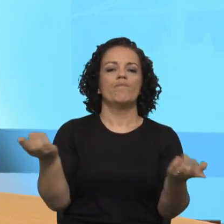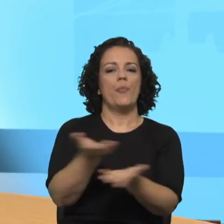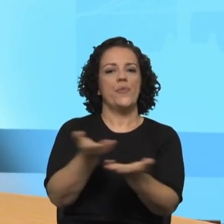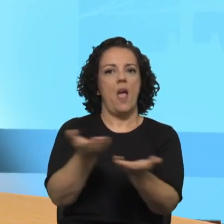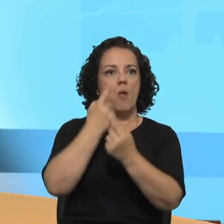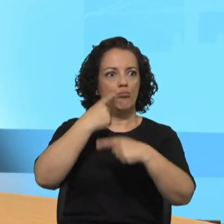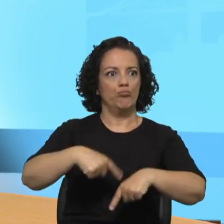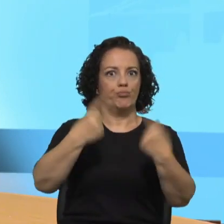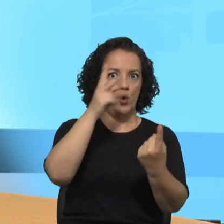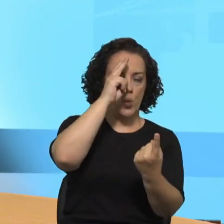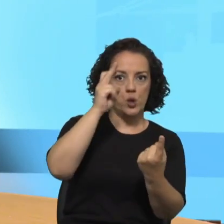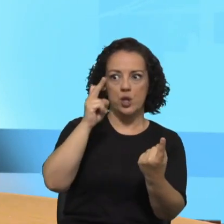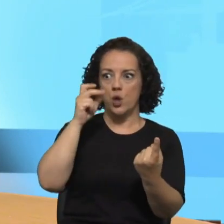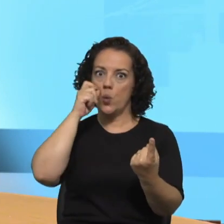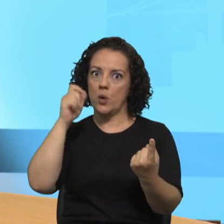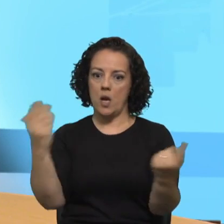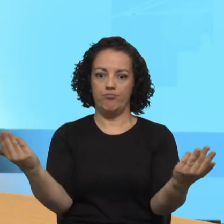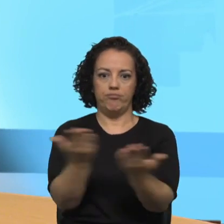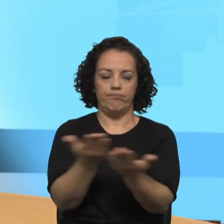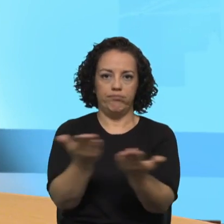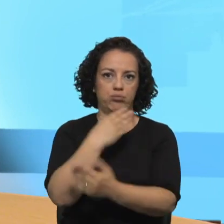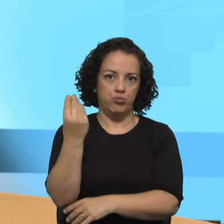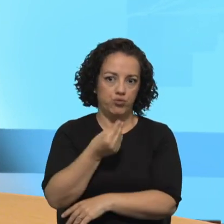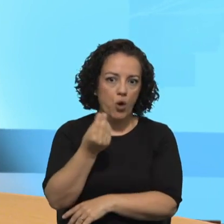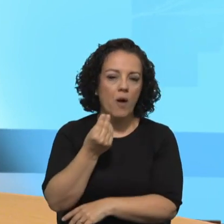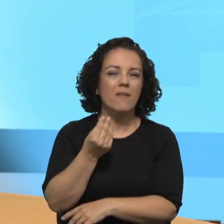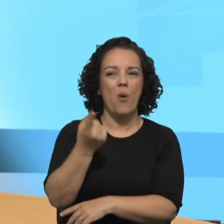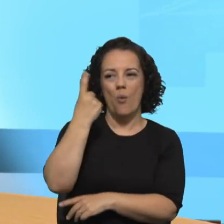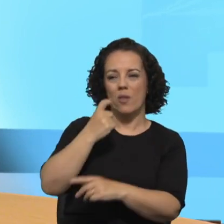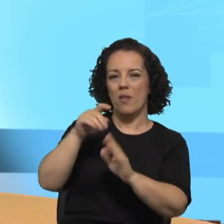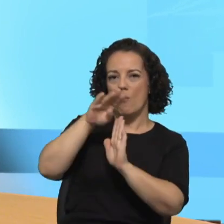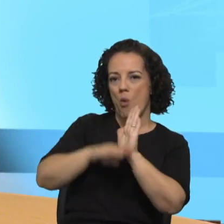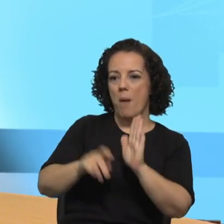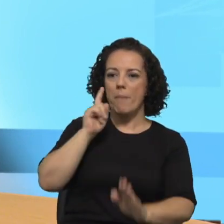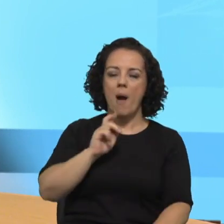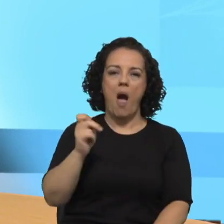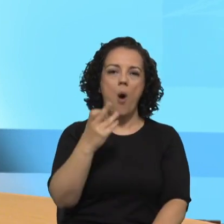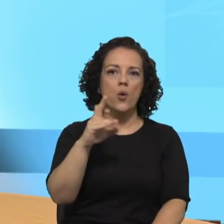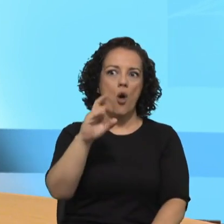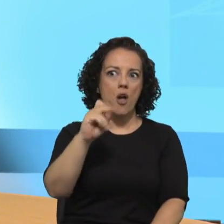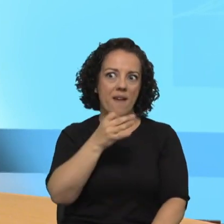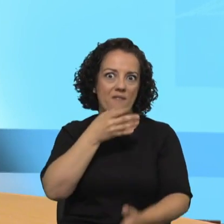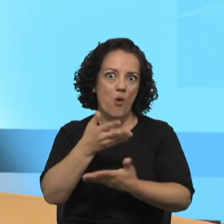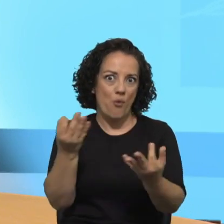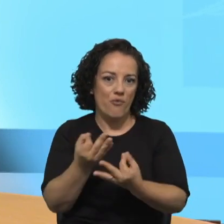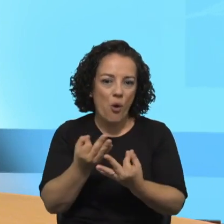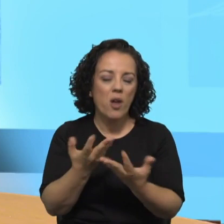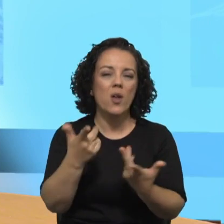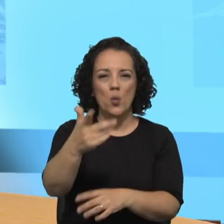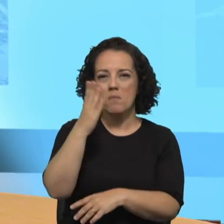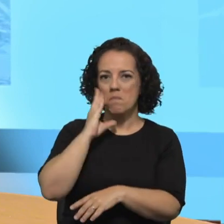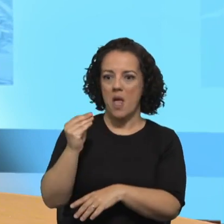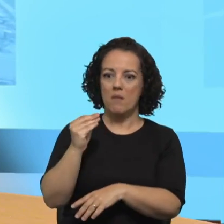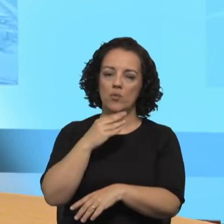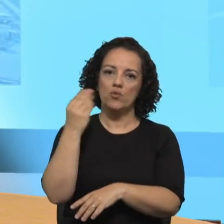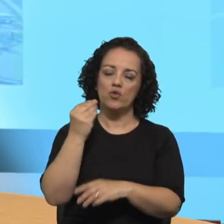Francisco. Poderemos apontar também para esta Jornada Mundial da Juventude um contributo na paz naquela região? Pode ser